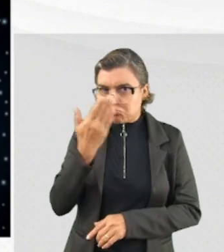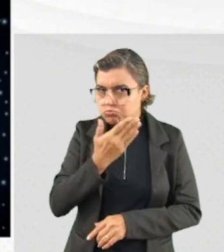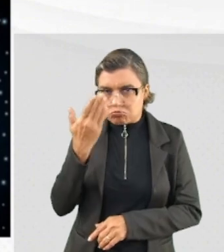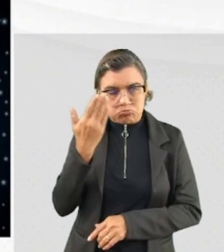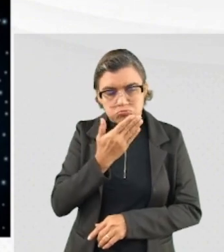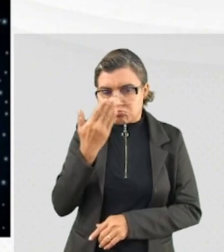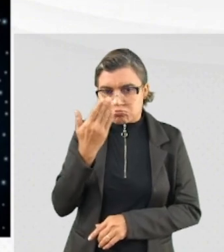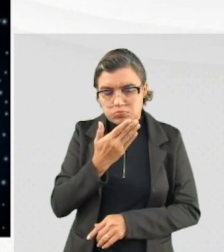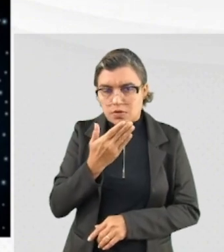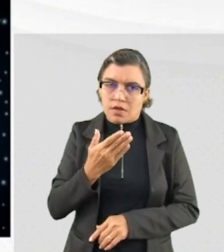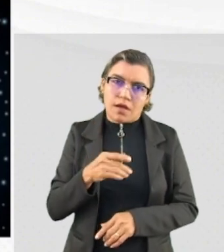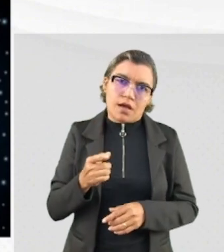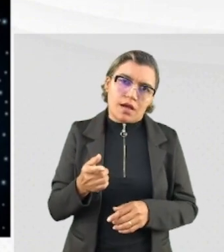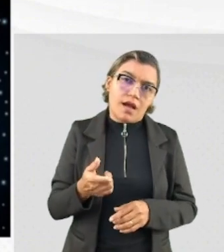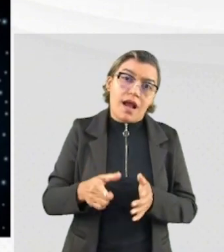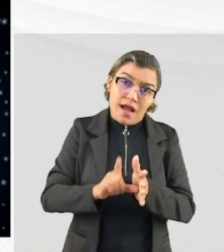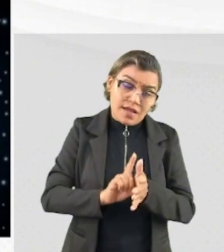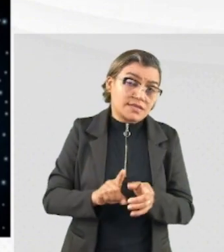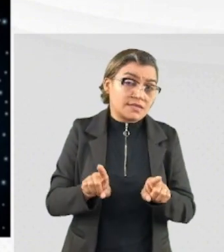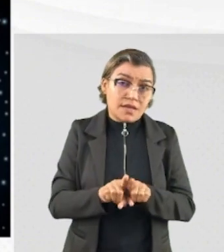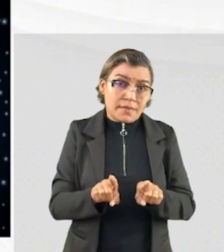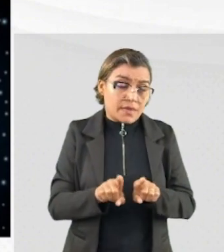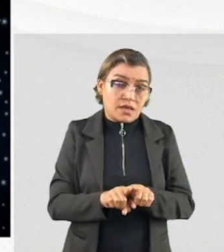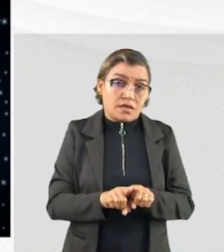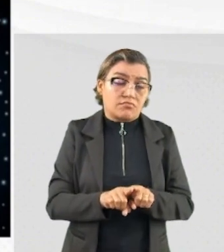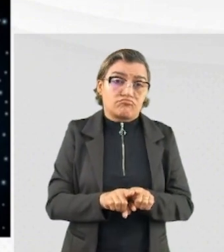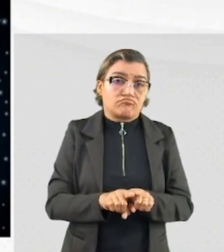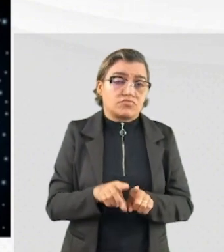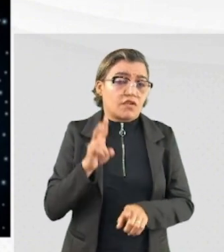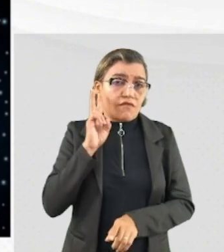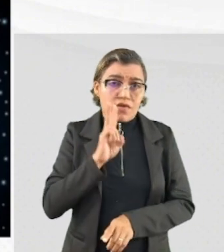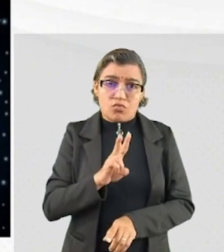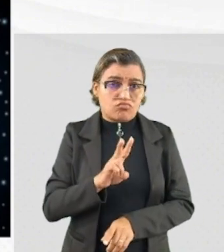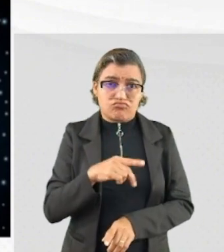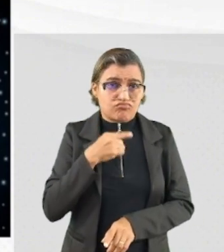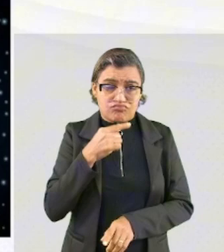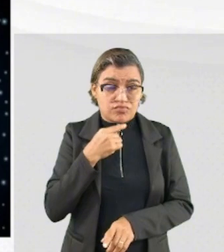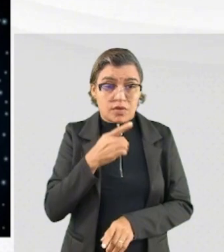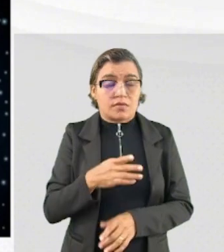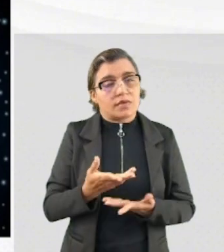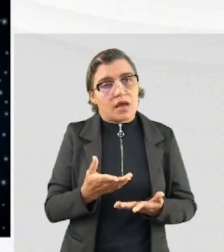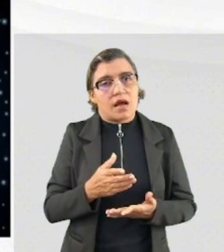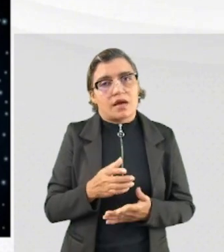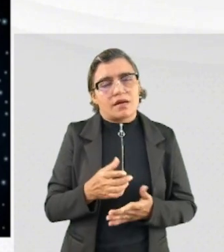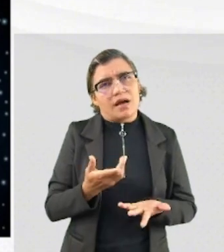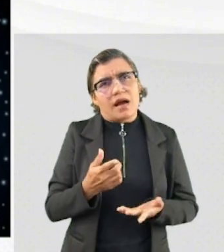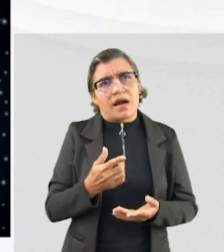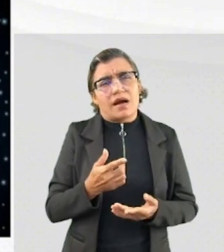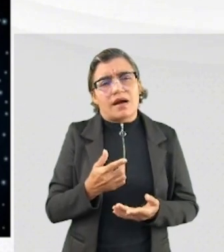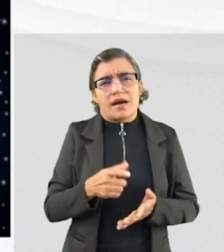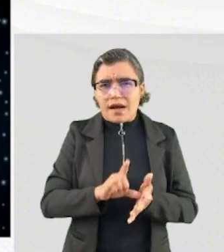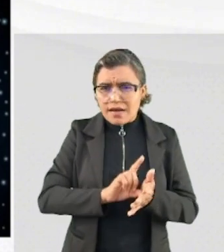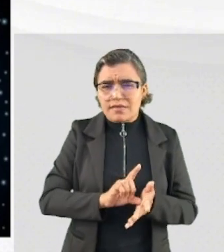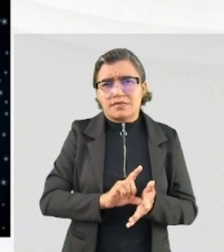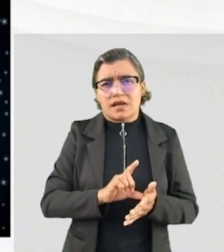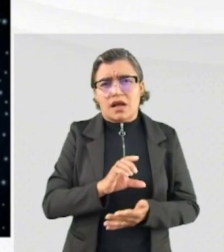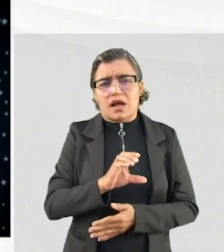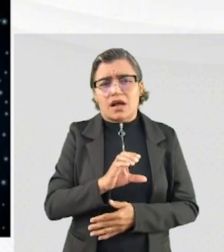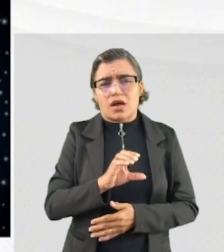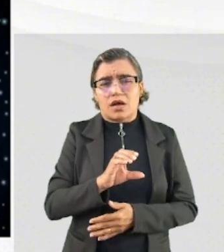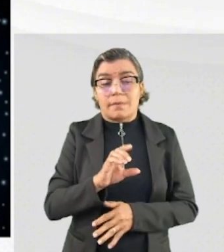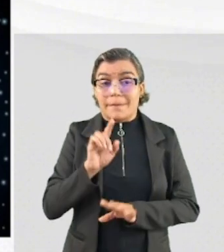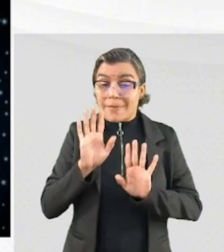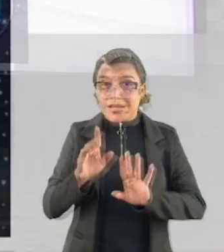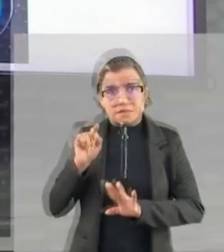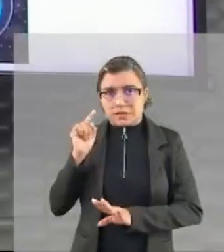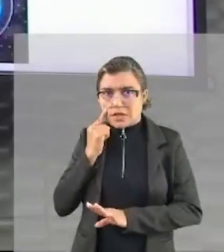A condução também não tem como ver, a convecção dá para a gente, assim, burlar e conseguir ver. Mas essa daqui não